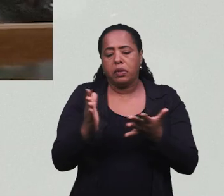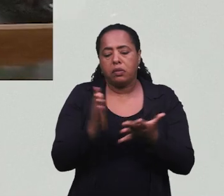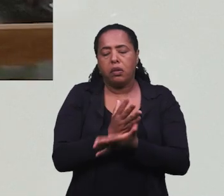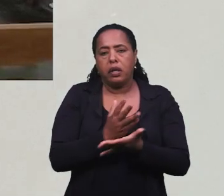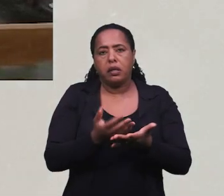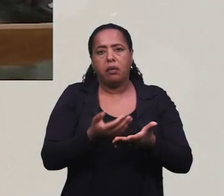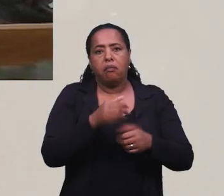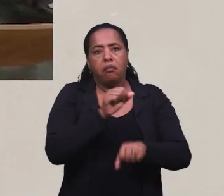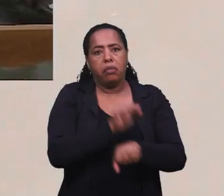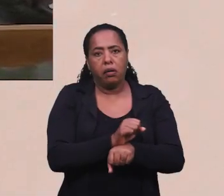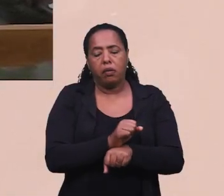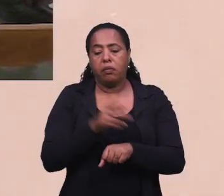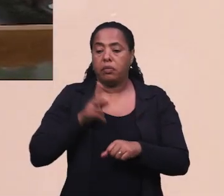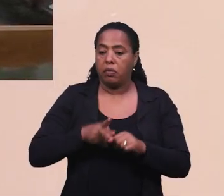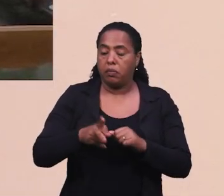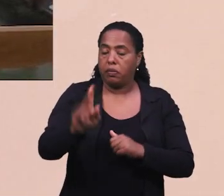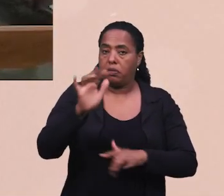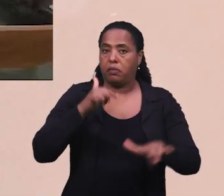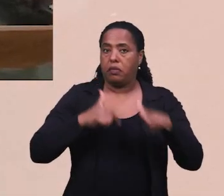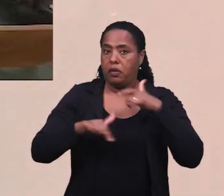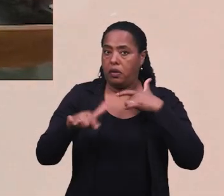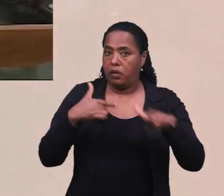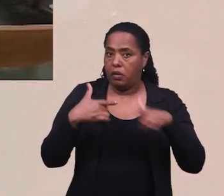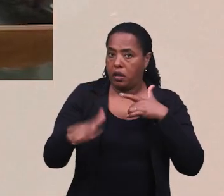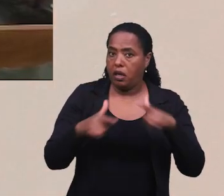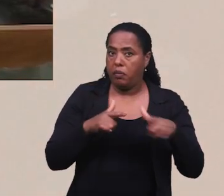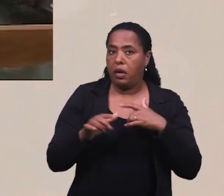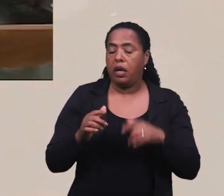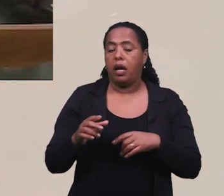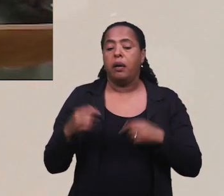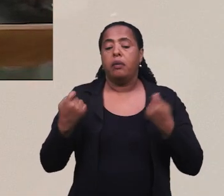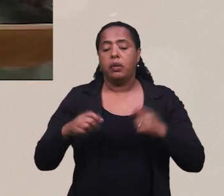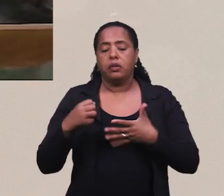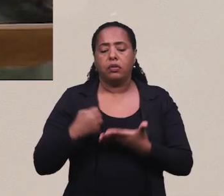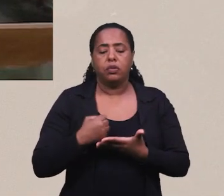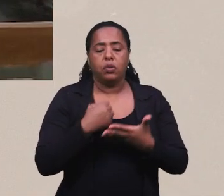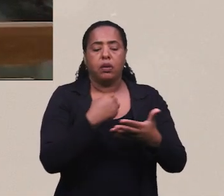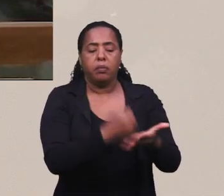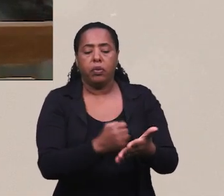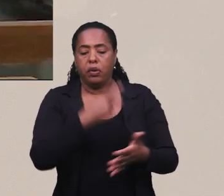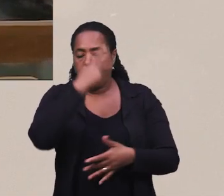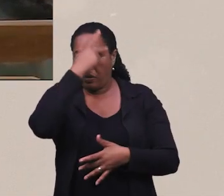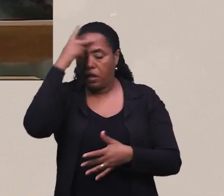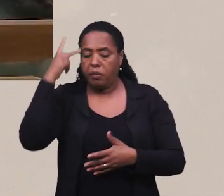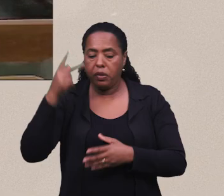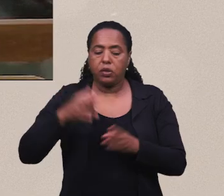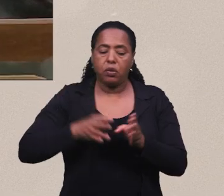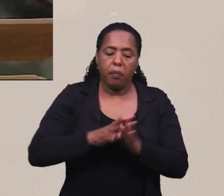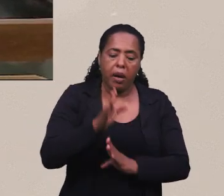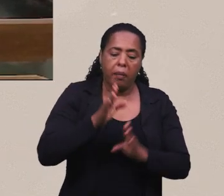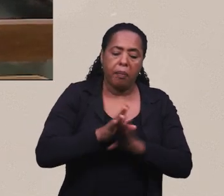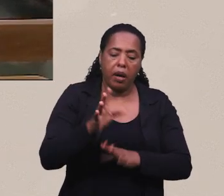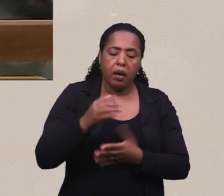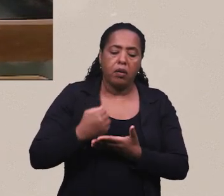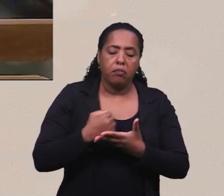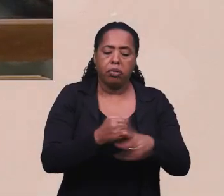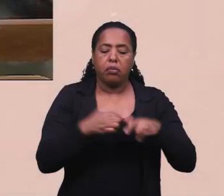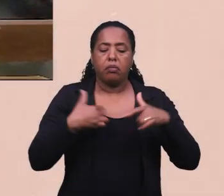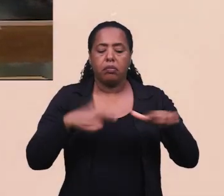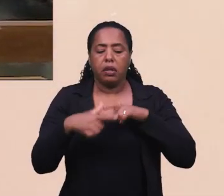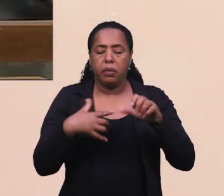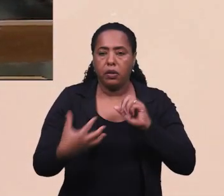direcionados aos nossos idosos. No cultos, é importante recebermos os nossos idosos com muito carinho,